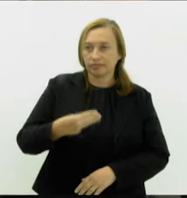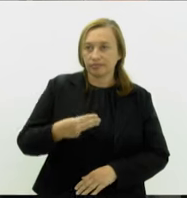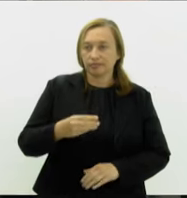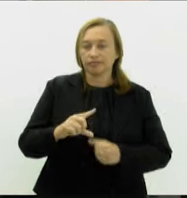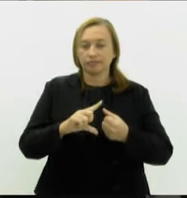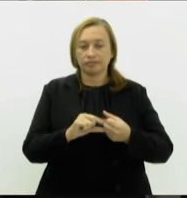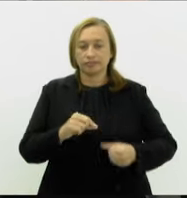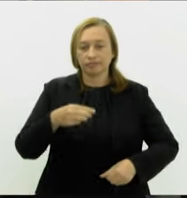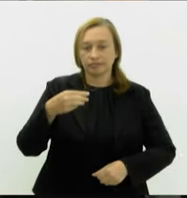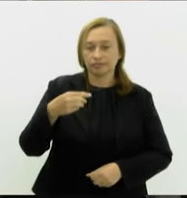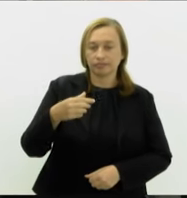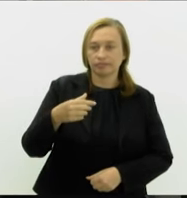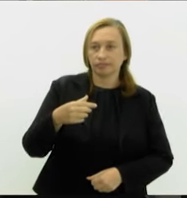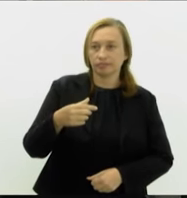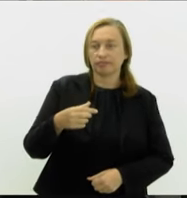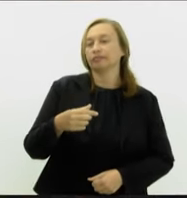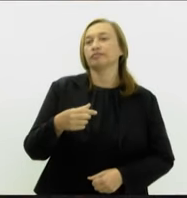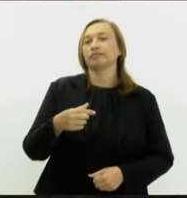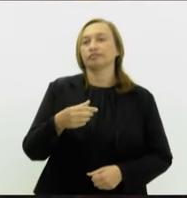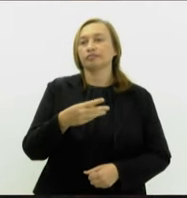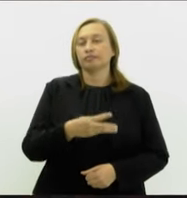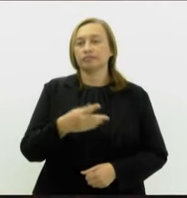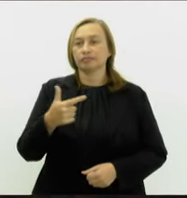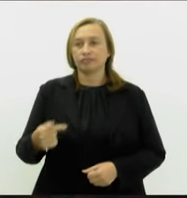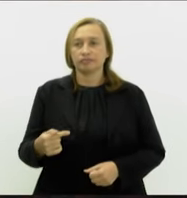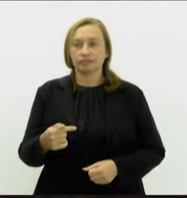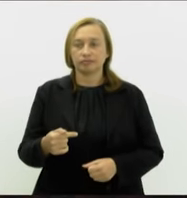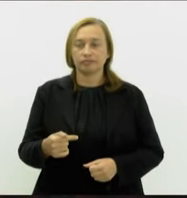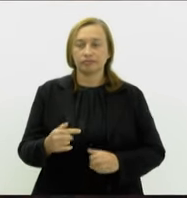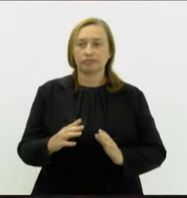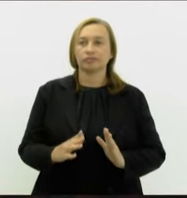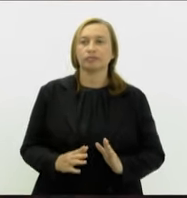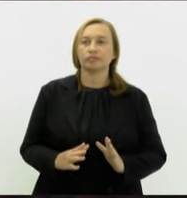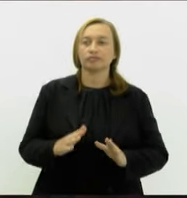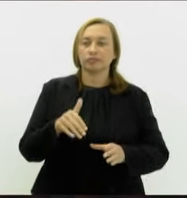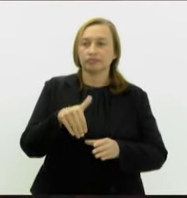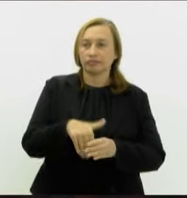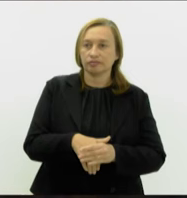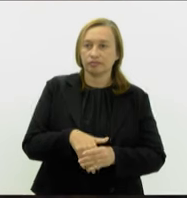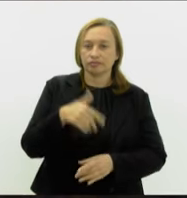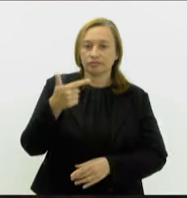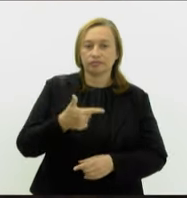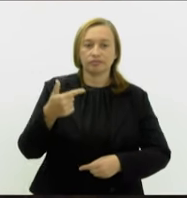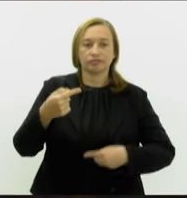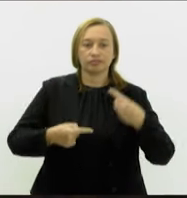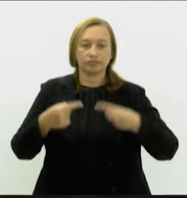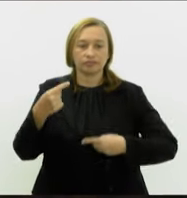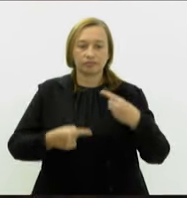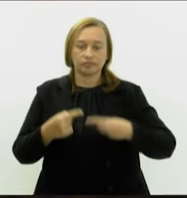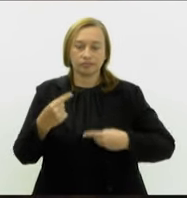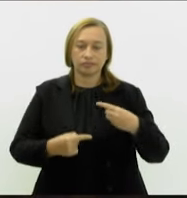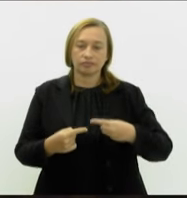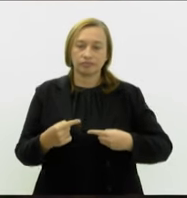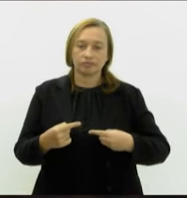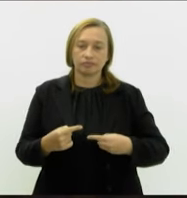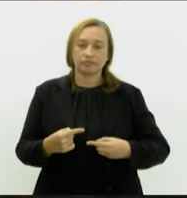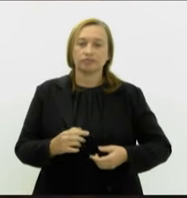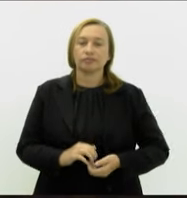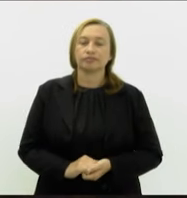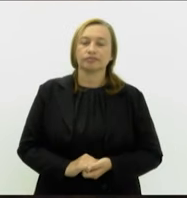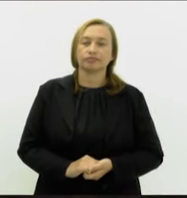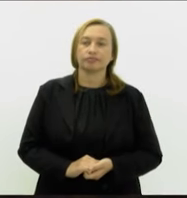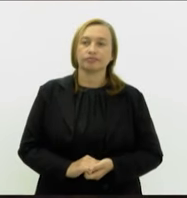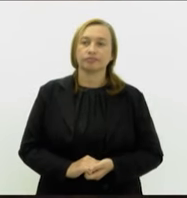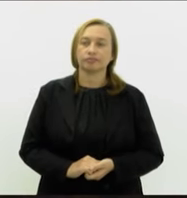do Regimento Interno, em tramitação ordinária, em votação, em segunda discussão, redação do vencido, assim